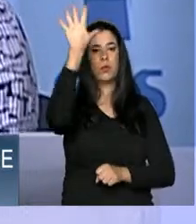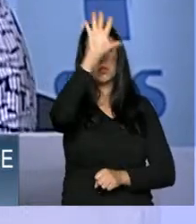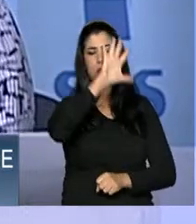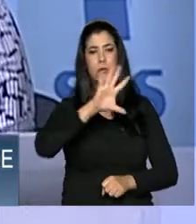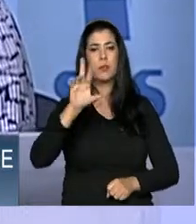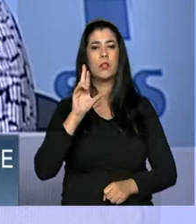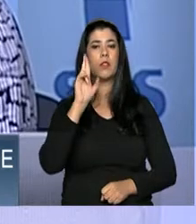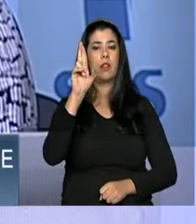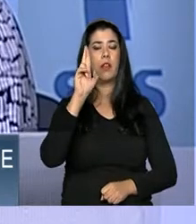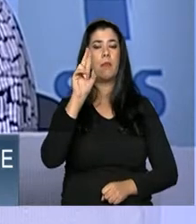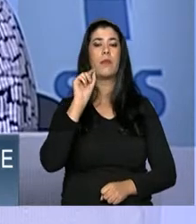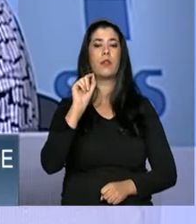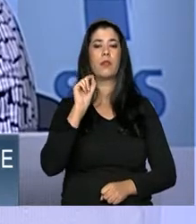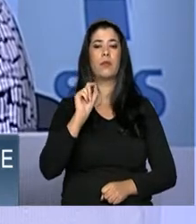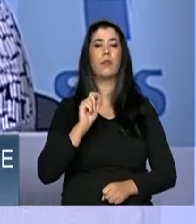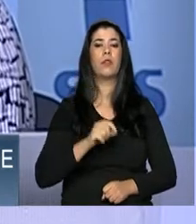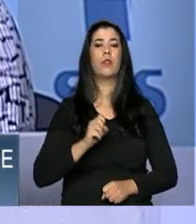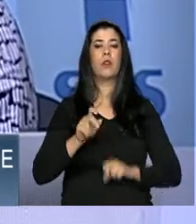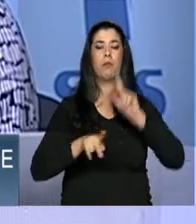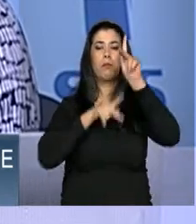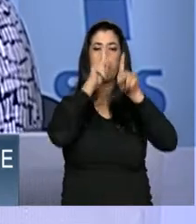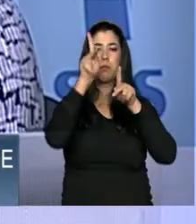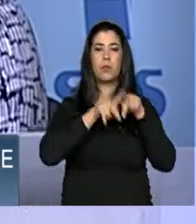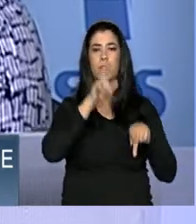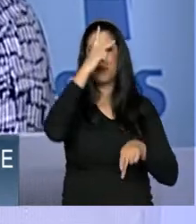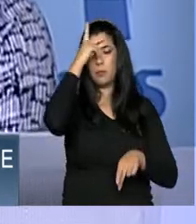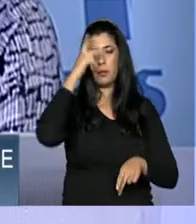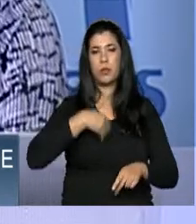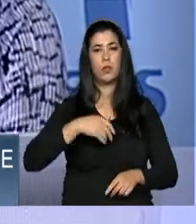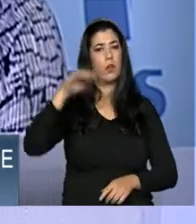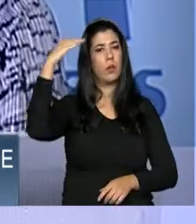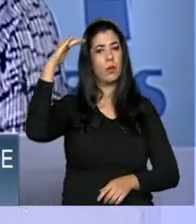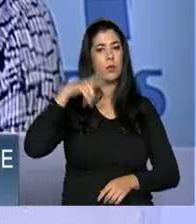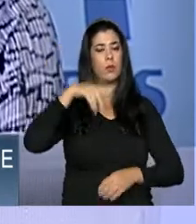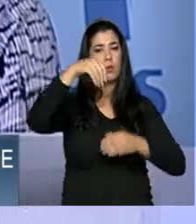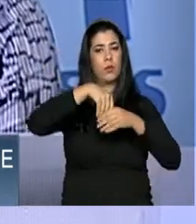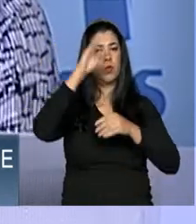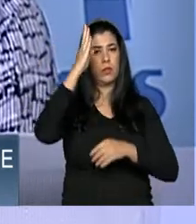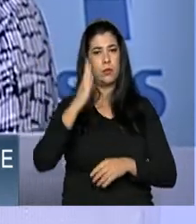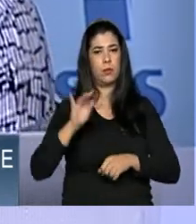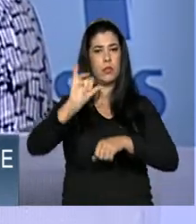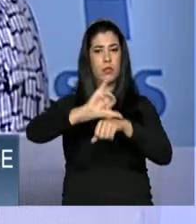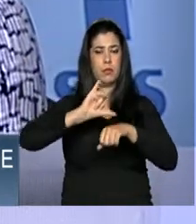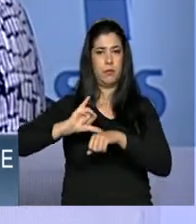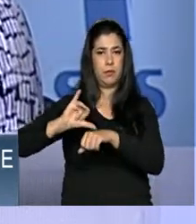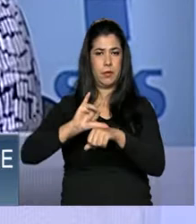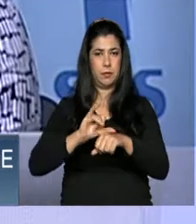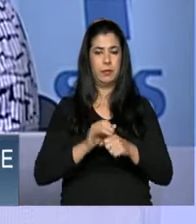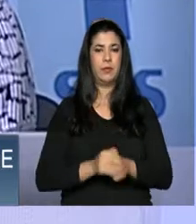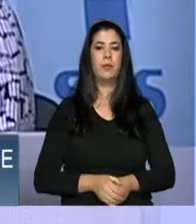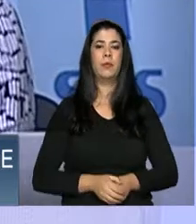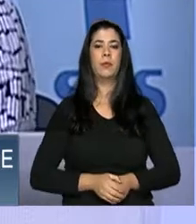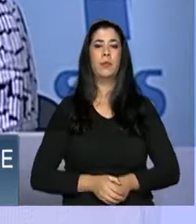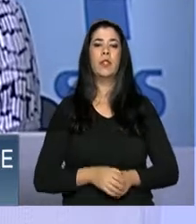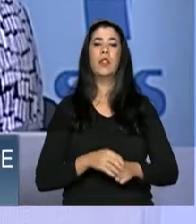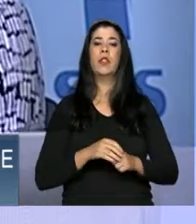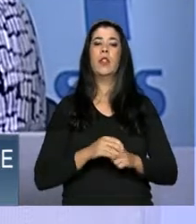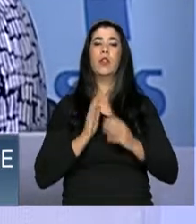nas capitais brasileiras. Nós destacamos, então, como resultados dessa edição